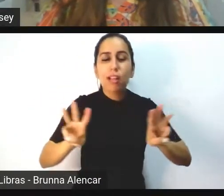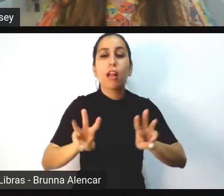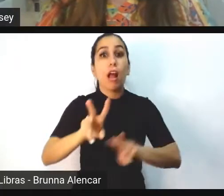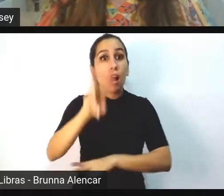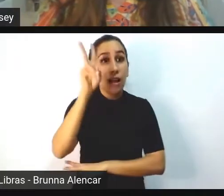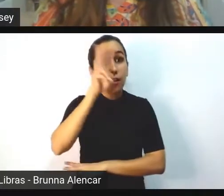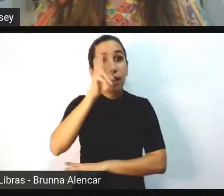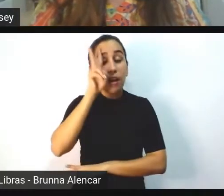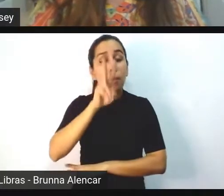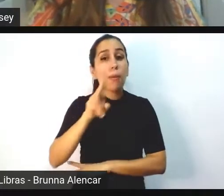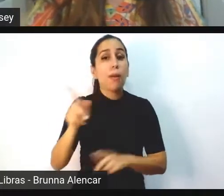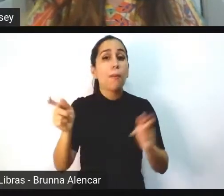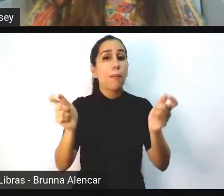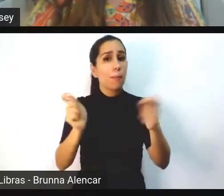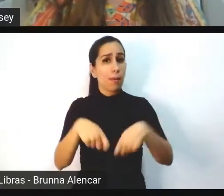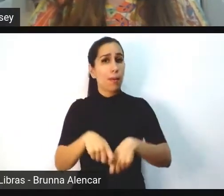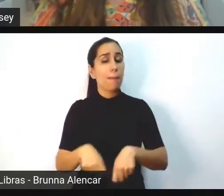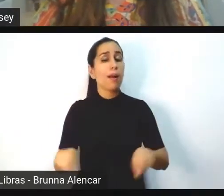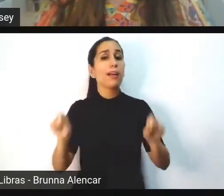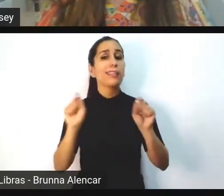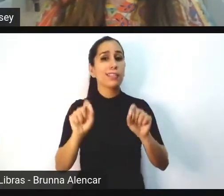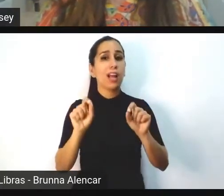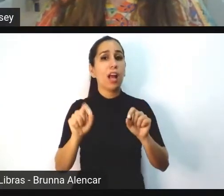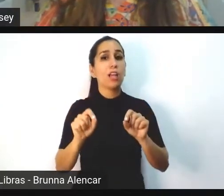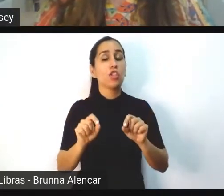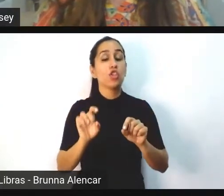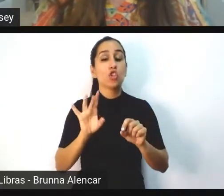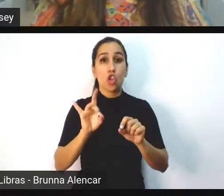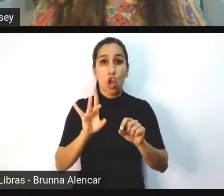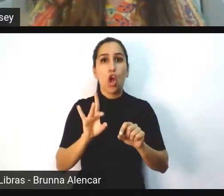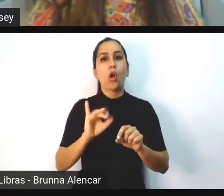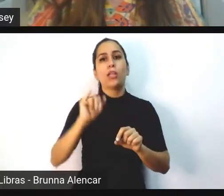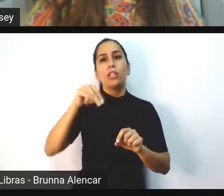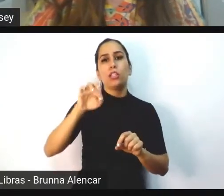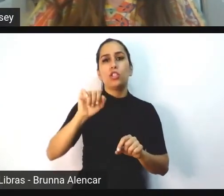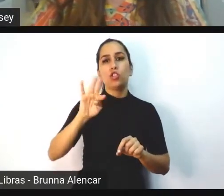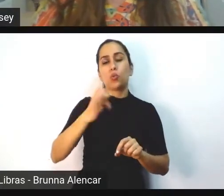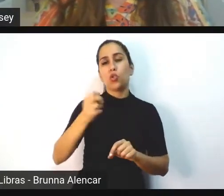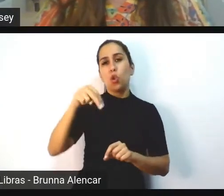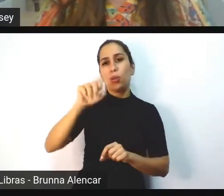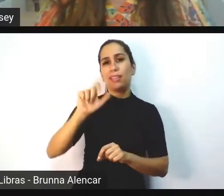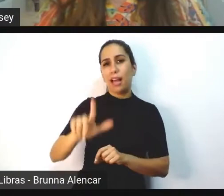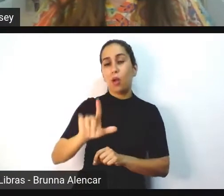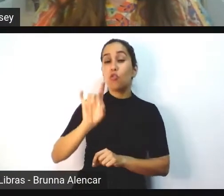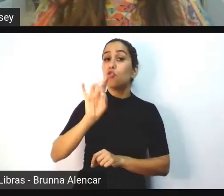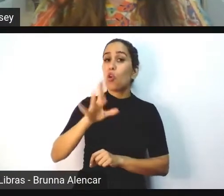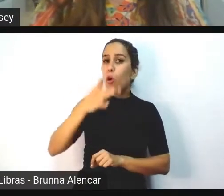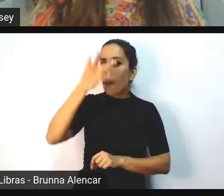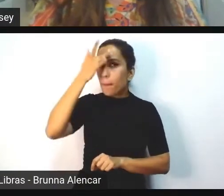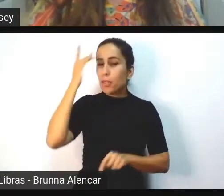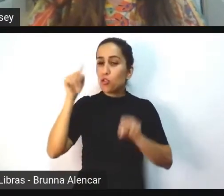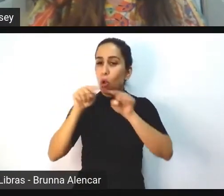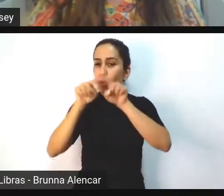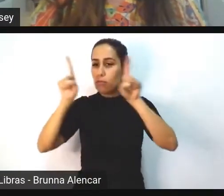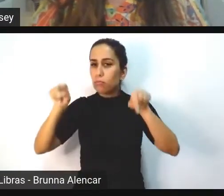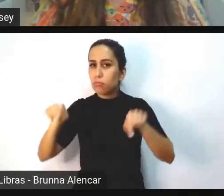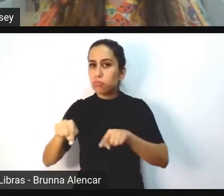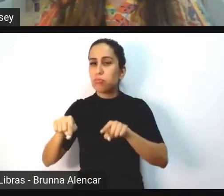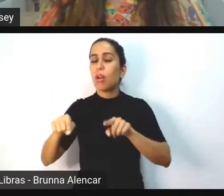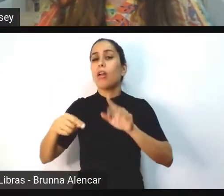só é possível para o serviço institucional para os servidores e terceirizados